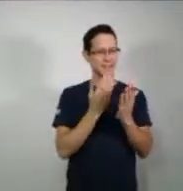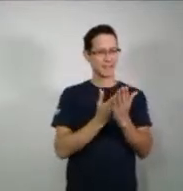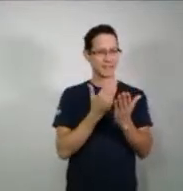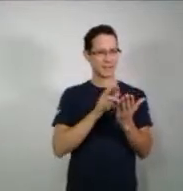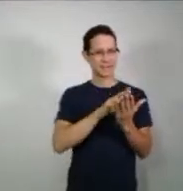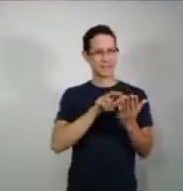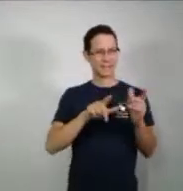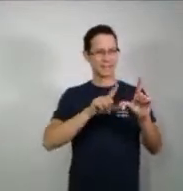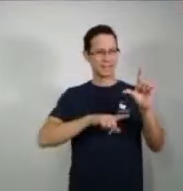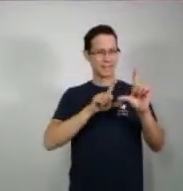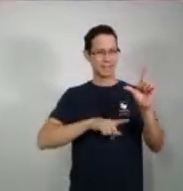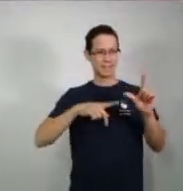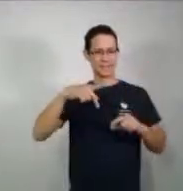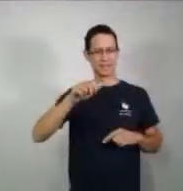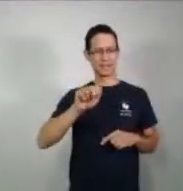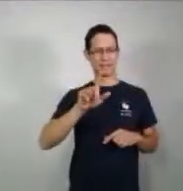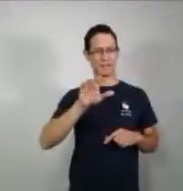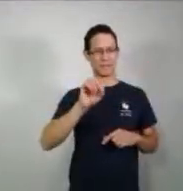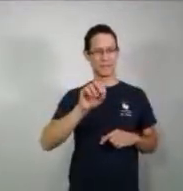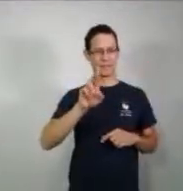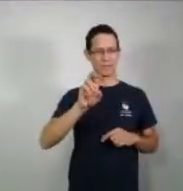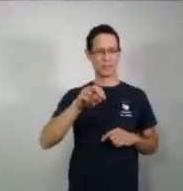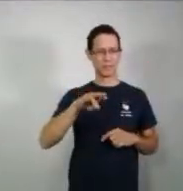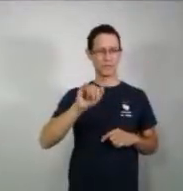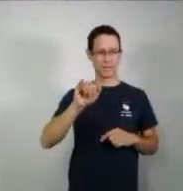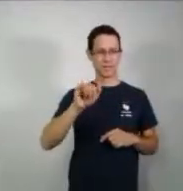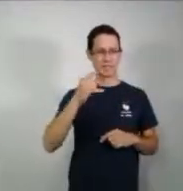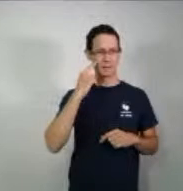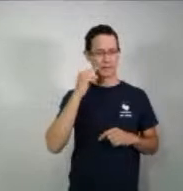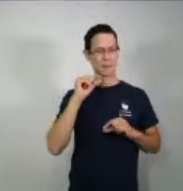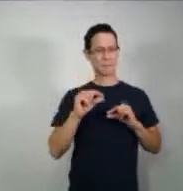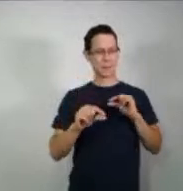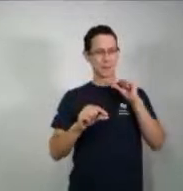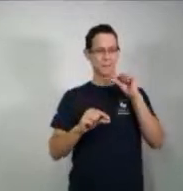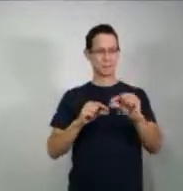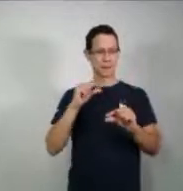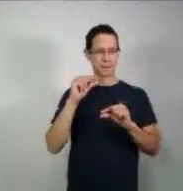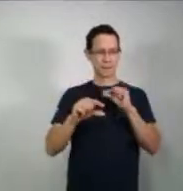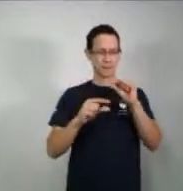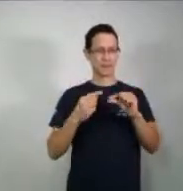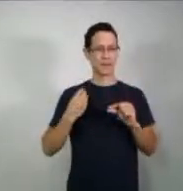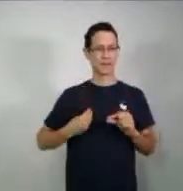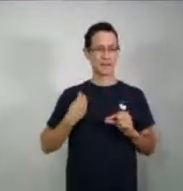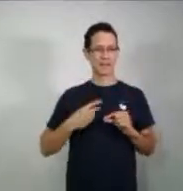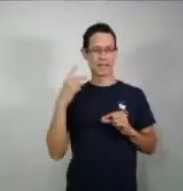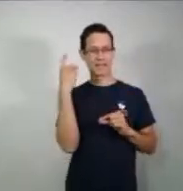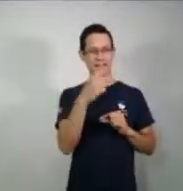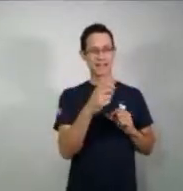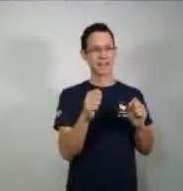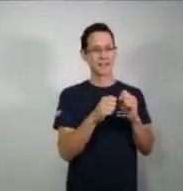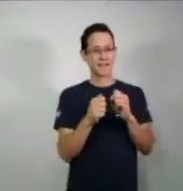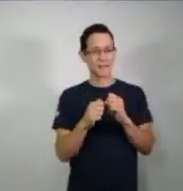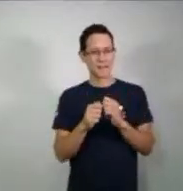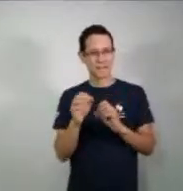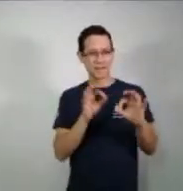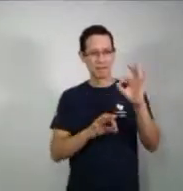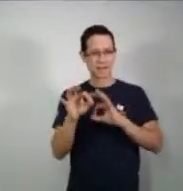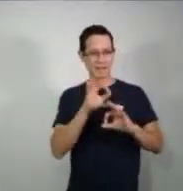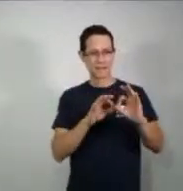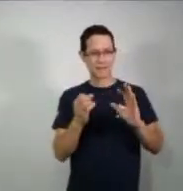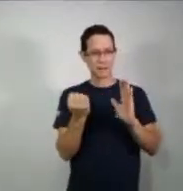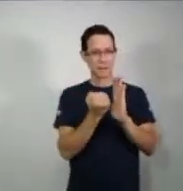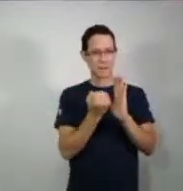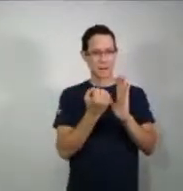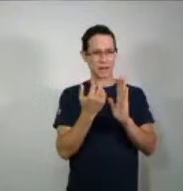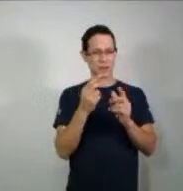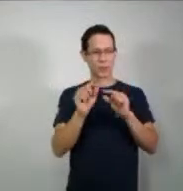que chegava eram assim pequenos fragmentos, né, da vida dele. Ah, Paulo Rony, aquele que fez O Mar de Histórias com Aurélio Buarque